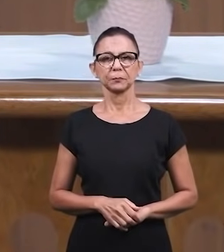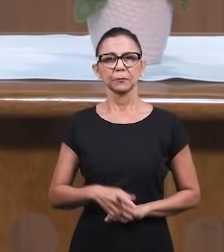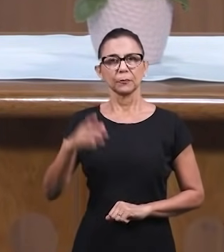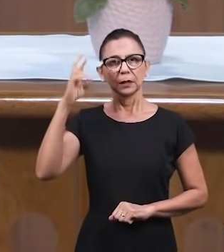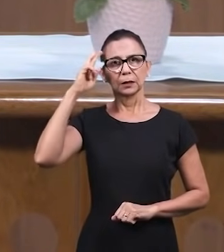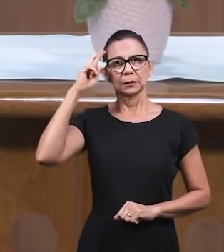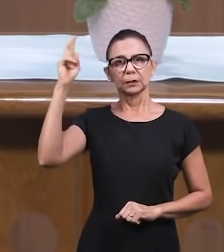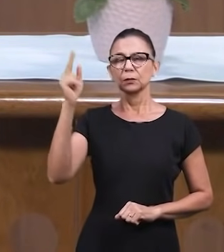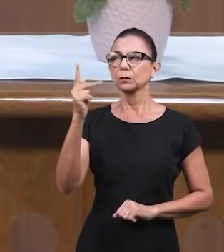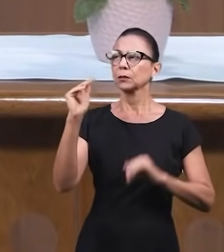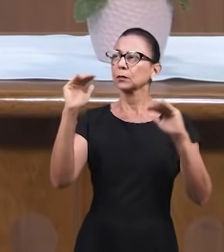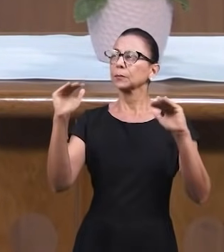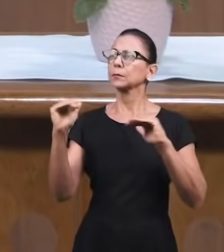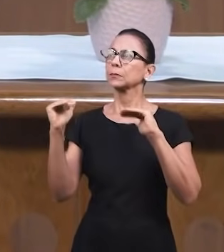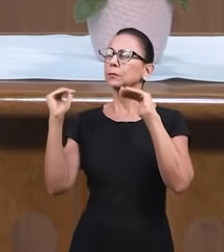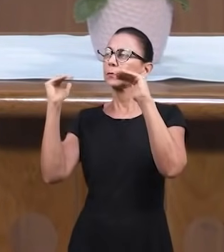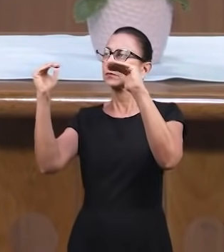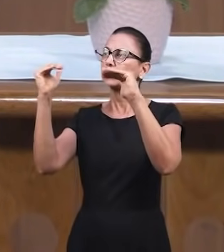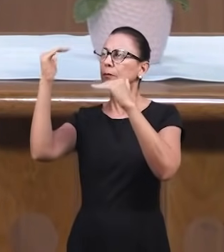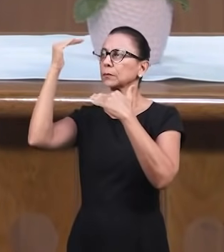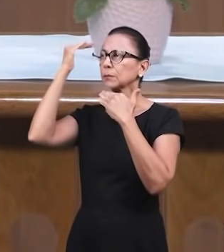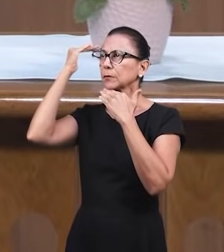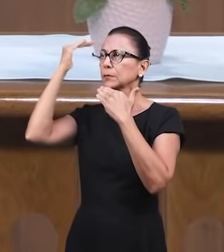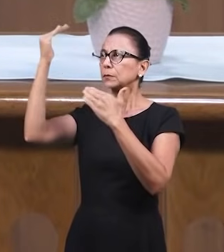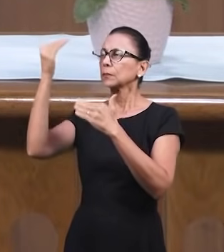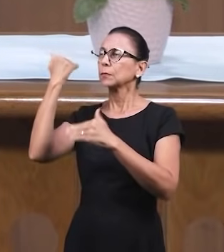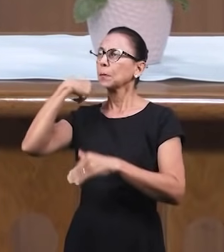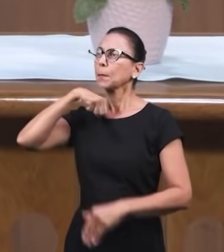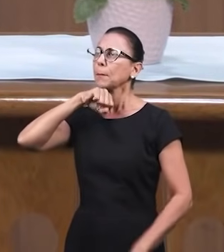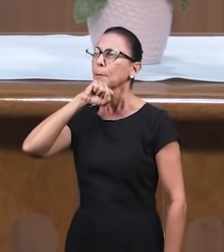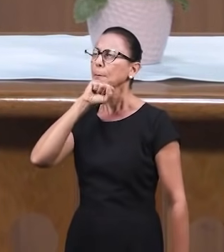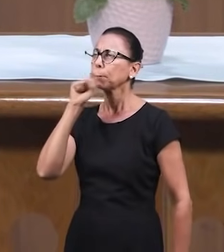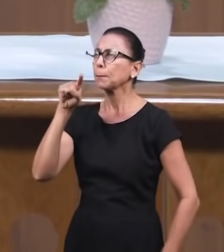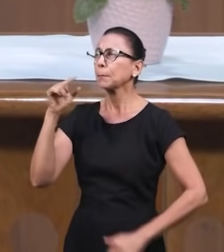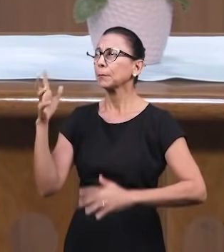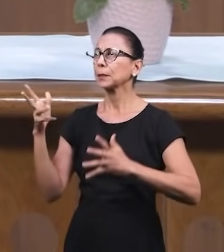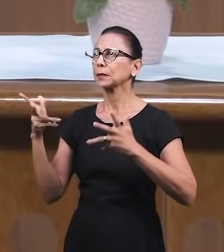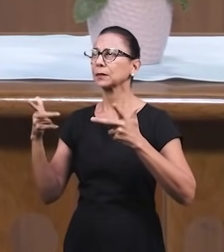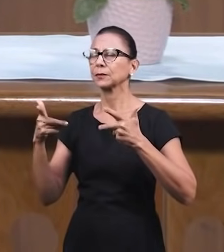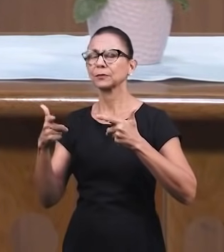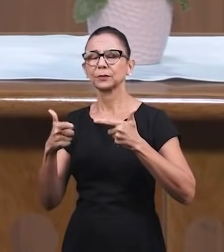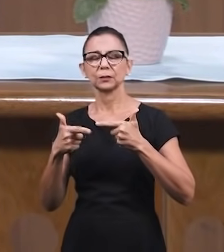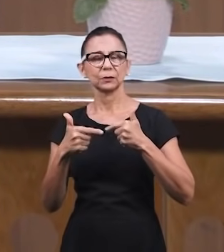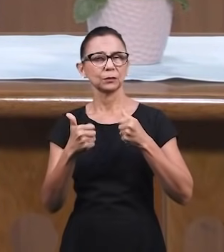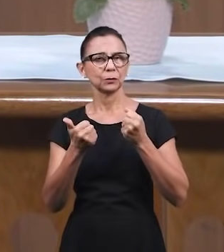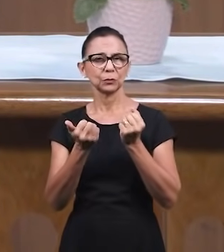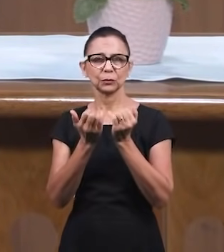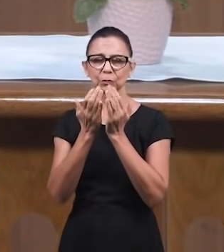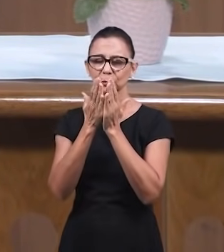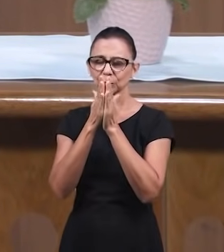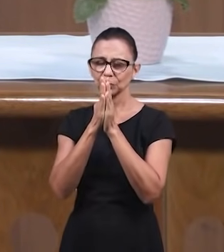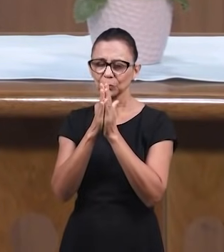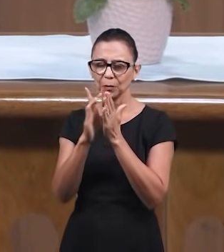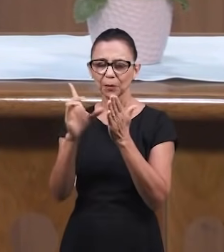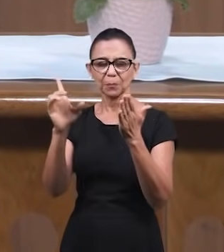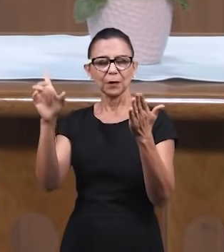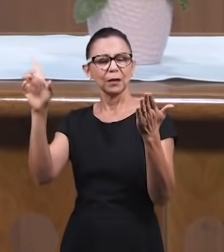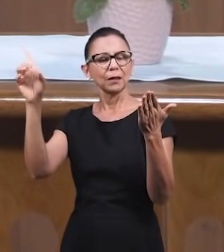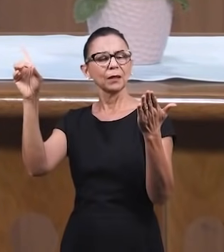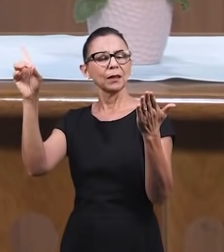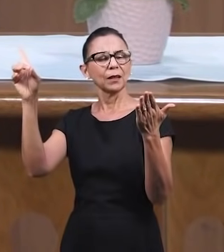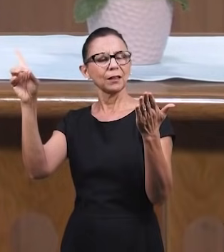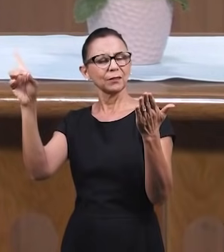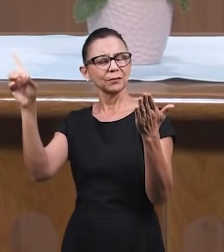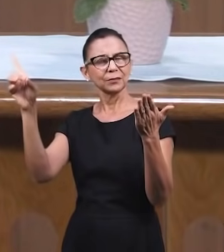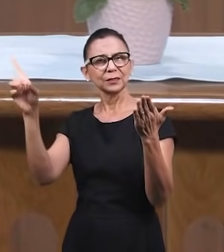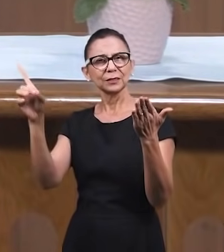instante. Senhor, louvamos o Teu nome e Te glorificamos, porque, ó Pai, Tu és maravilhoso, a Tua palavra nos traz